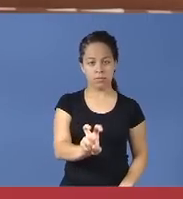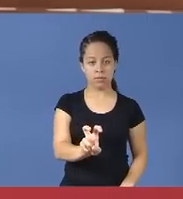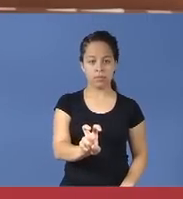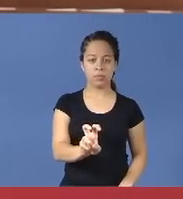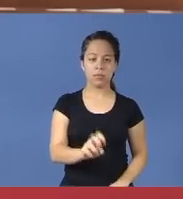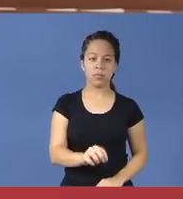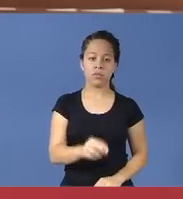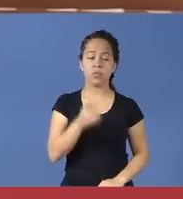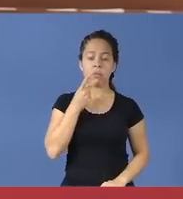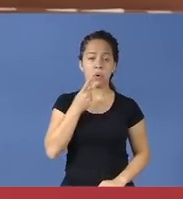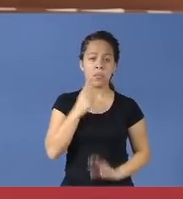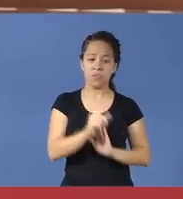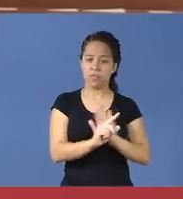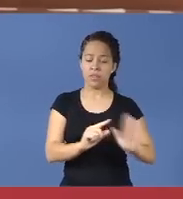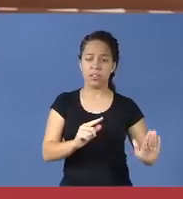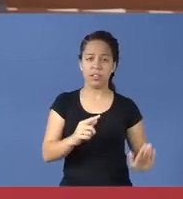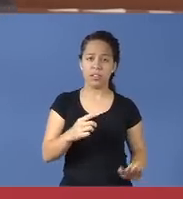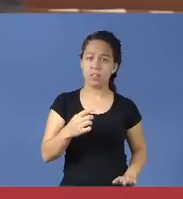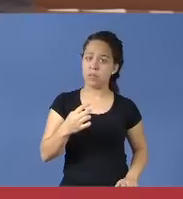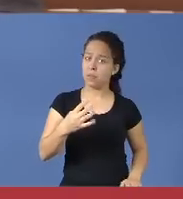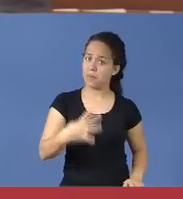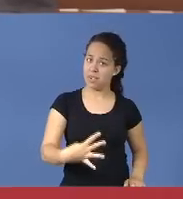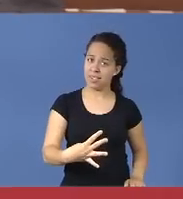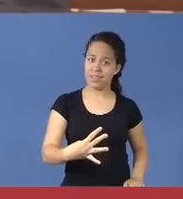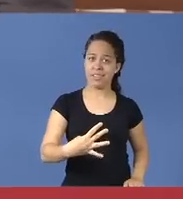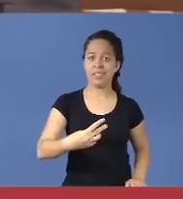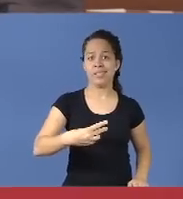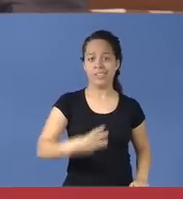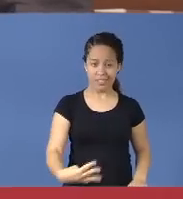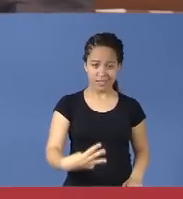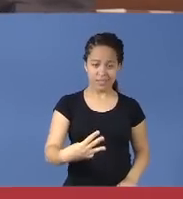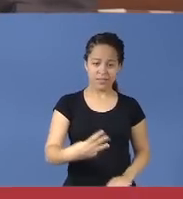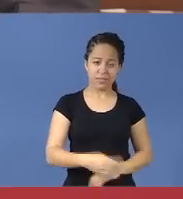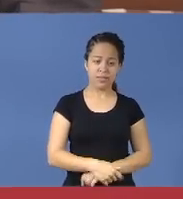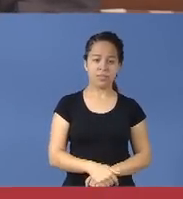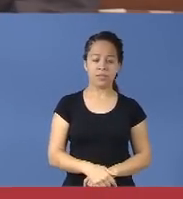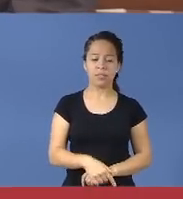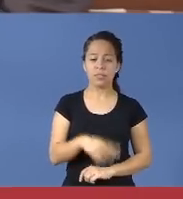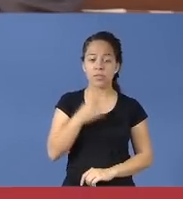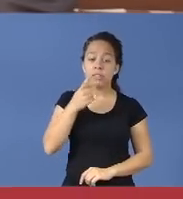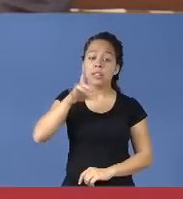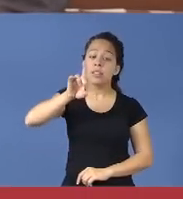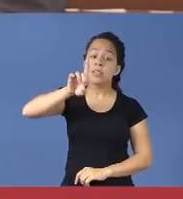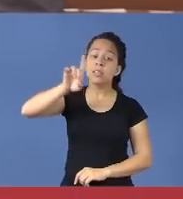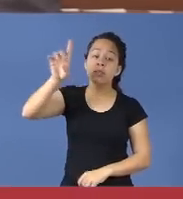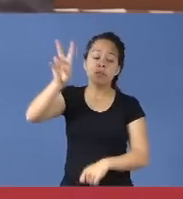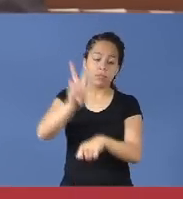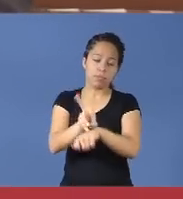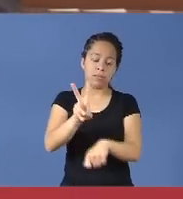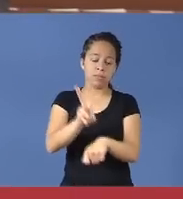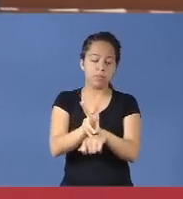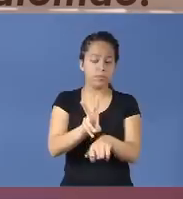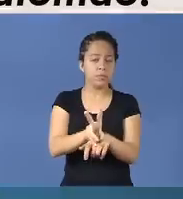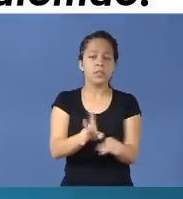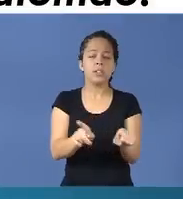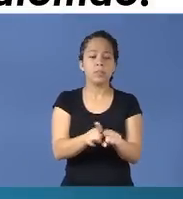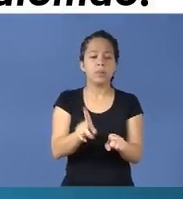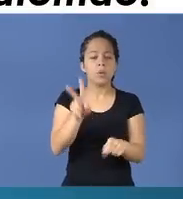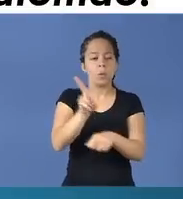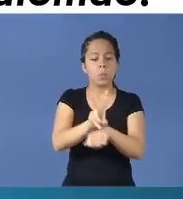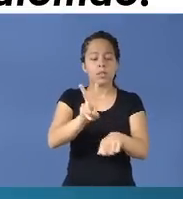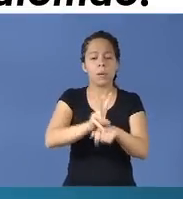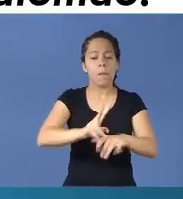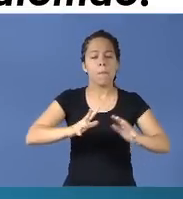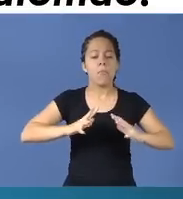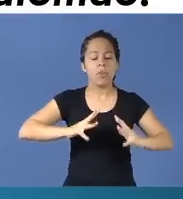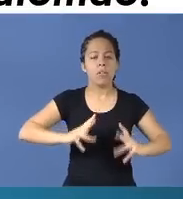Aí avança um pouquinho. E faziam a guarda do seu Deus e a guarda da purificação, como